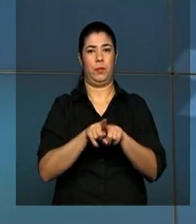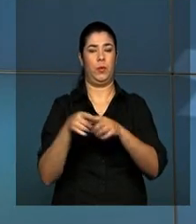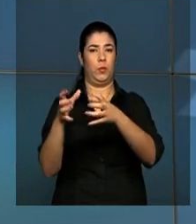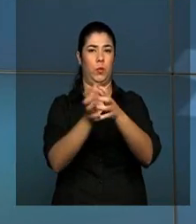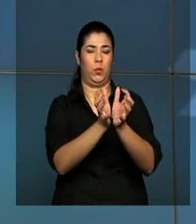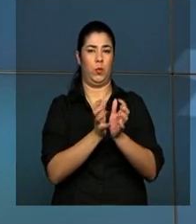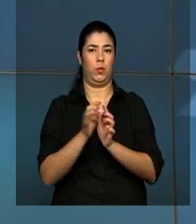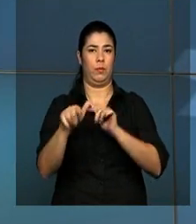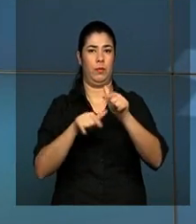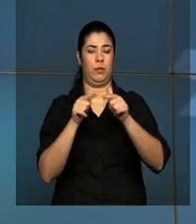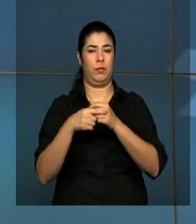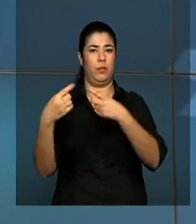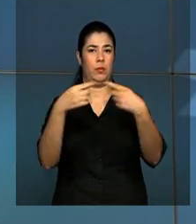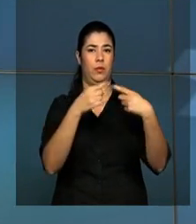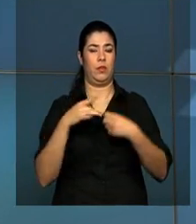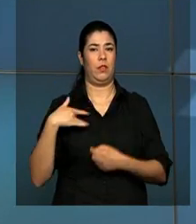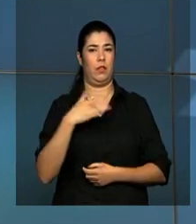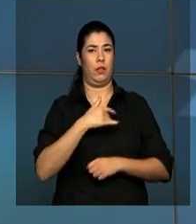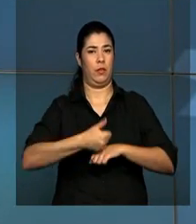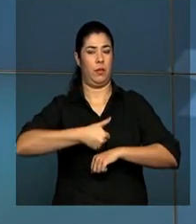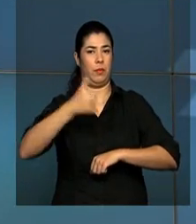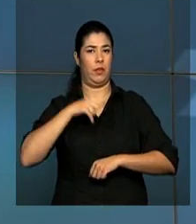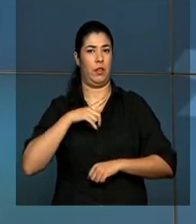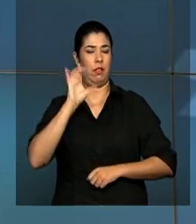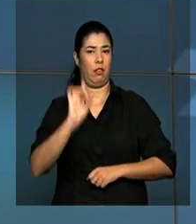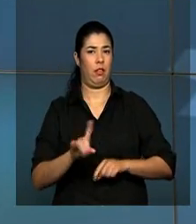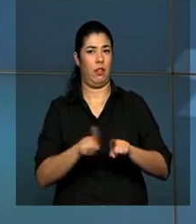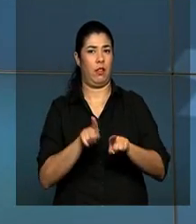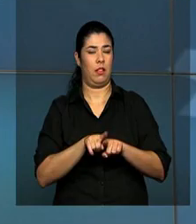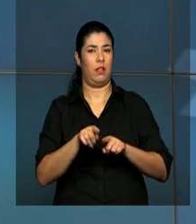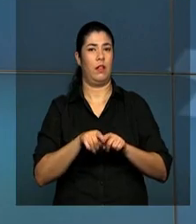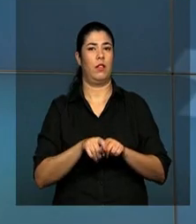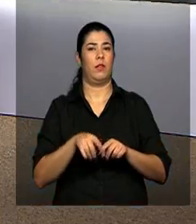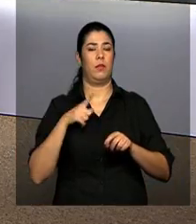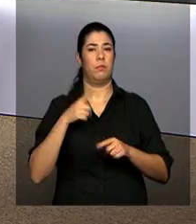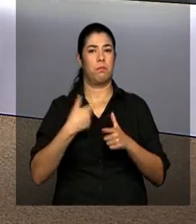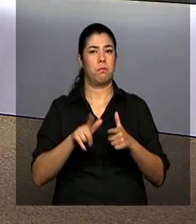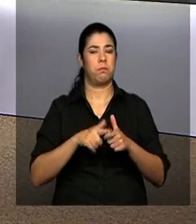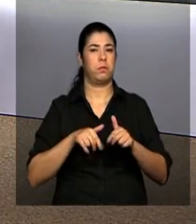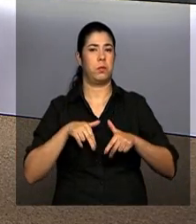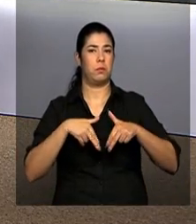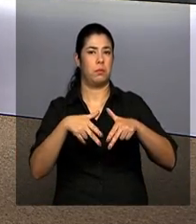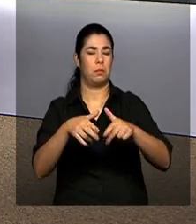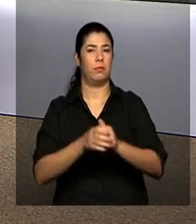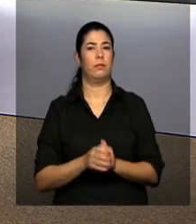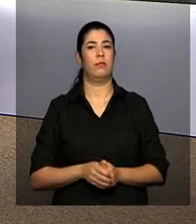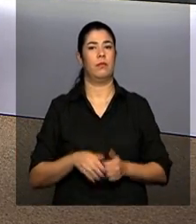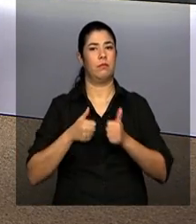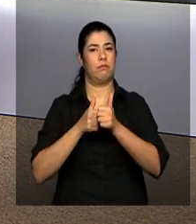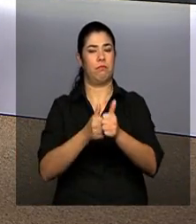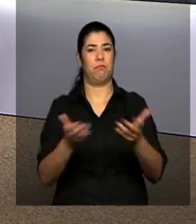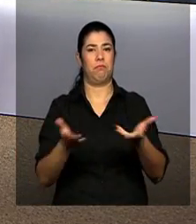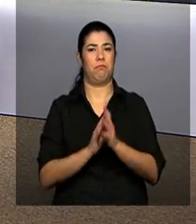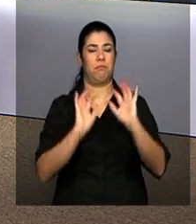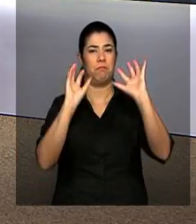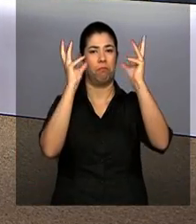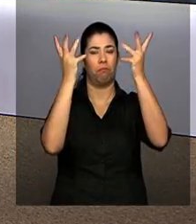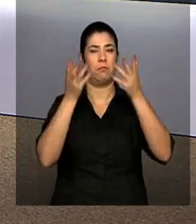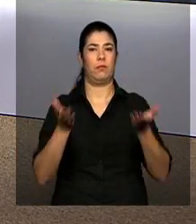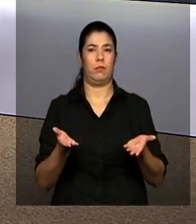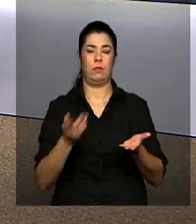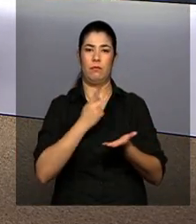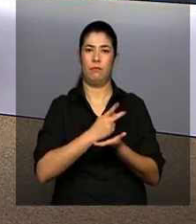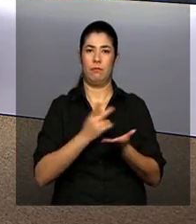de trabalho para discutir a saúde da mulher com deficiência e mobilidade reduzida. Vamos acompanhar a solenidade que